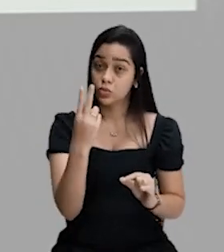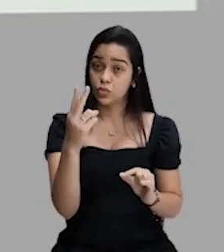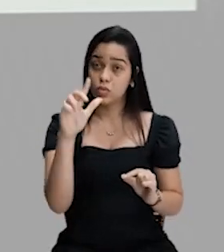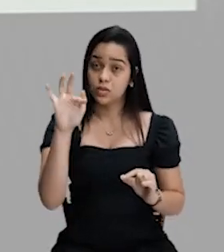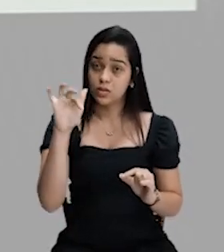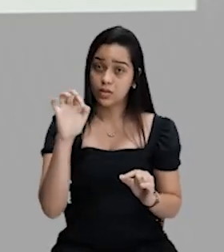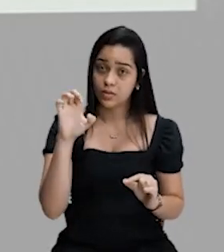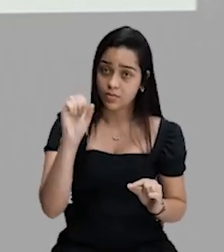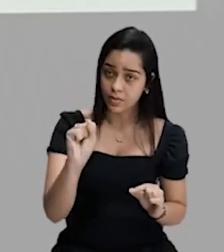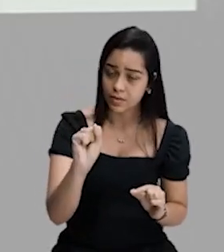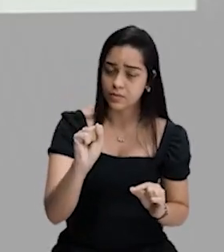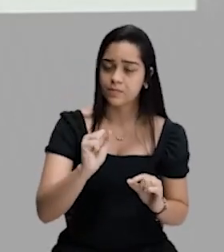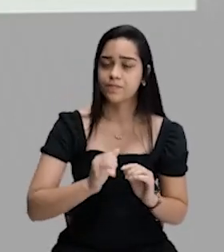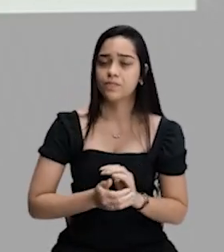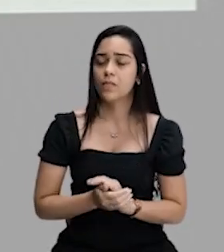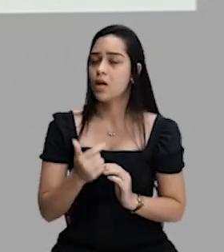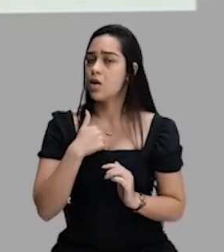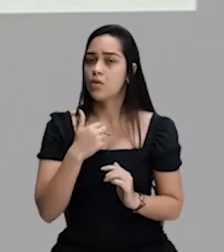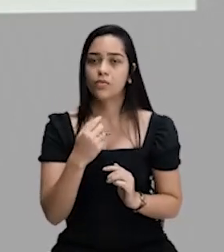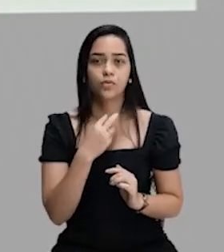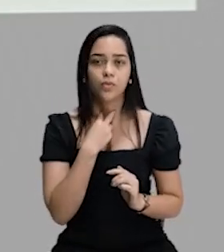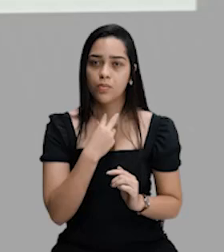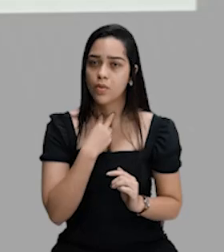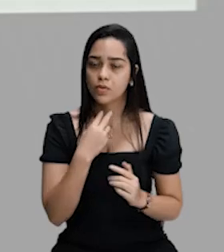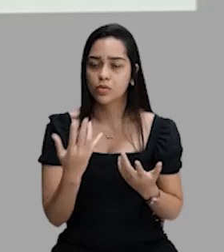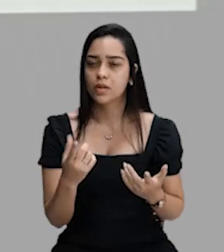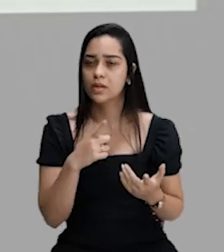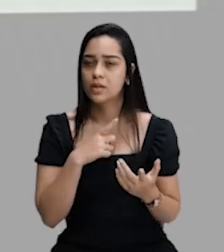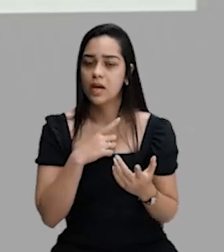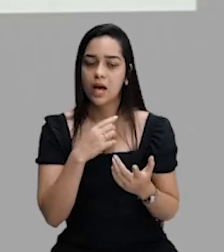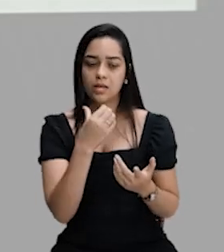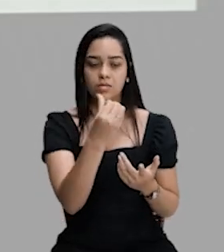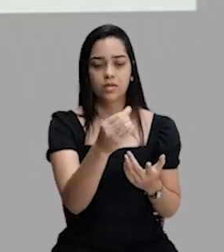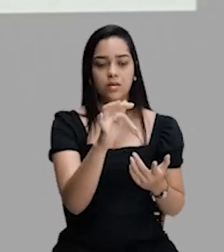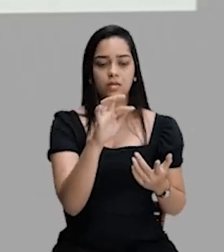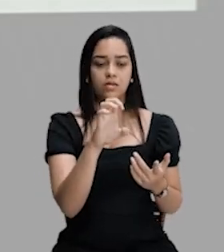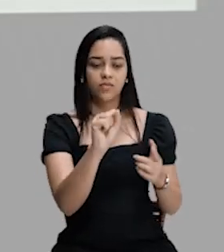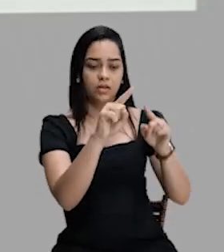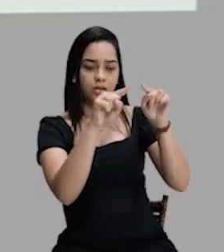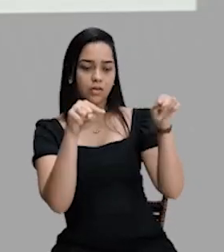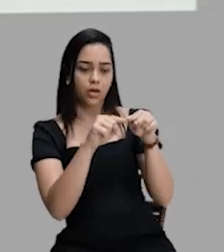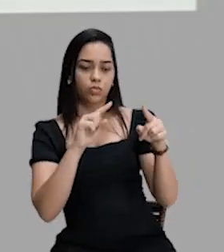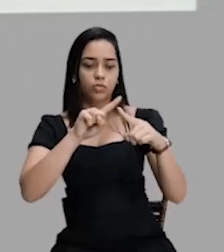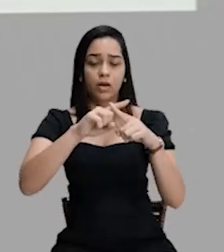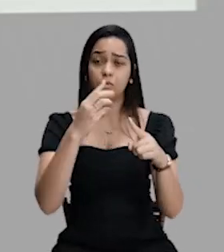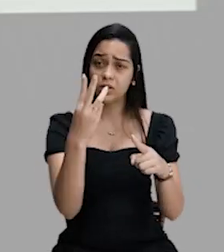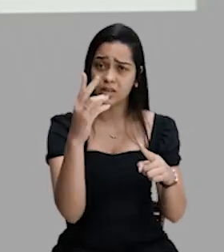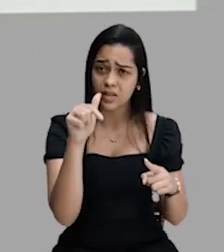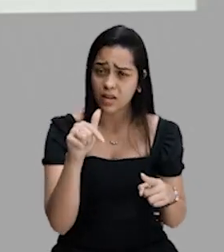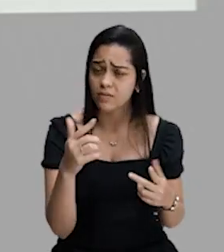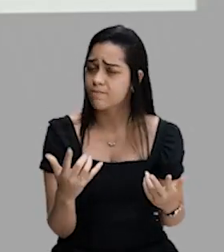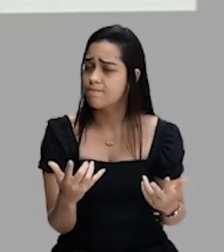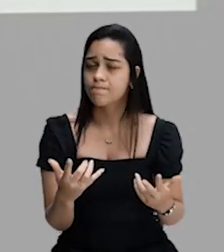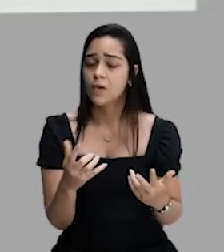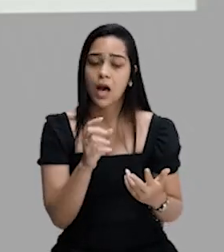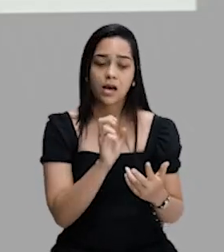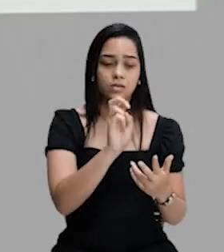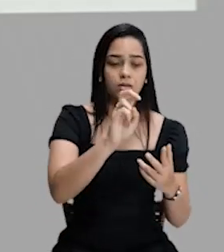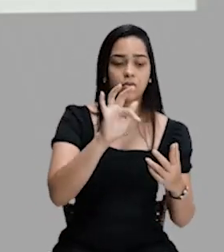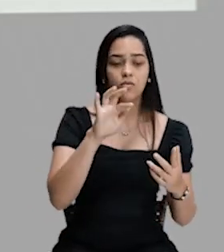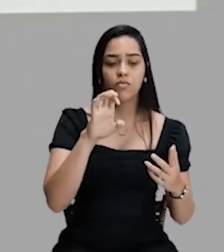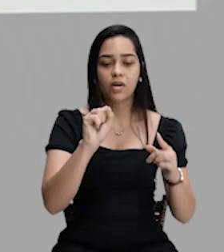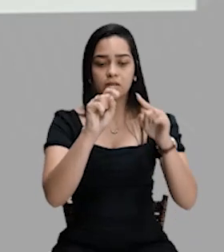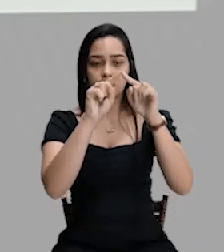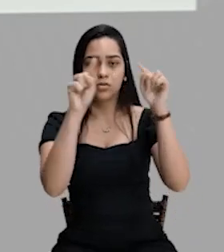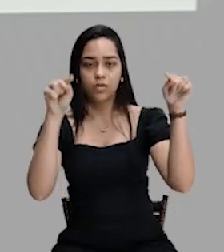Faces tá então eu não posso simplesmente pegar a São seis Faces triangulares eu multiplico por três ou cinco